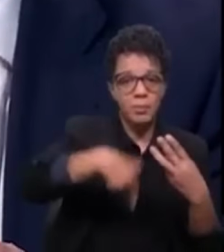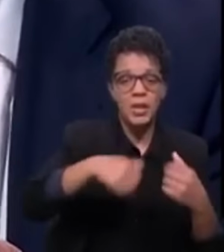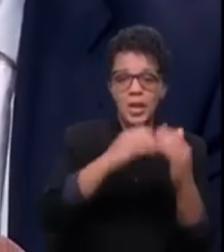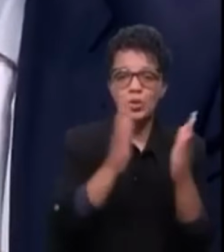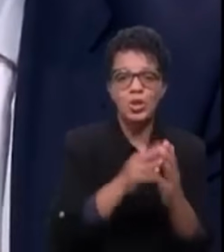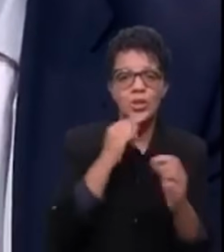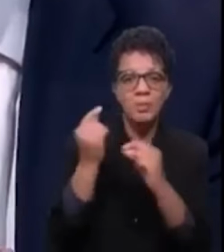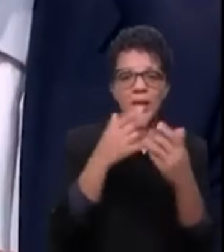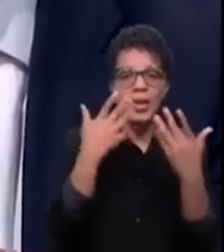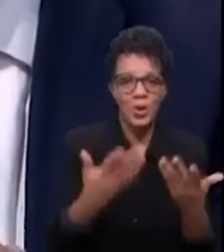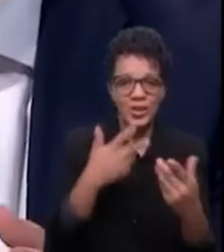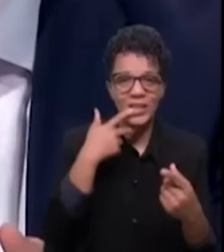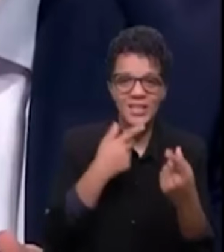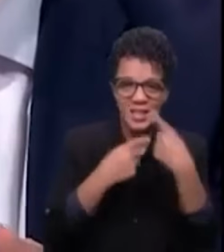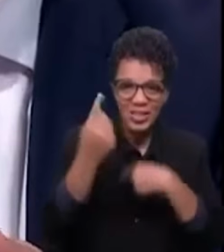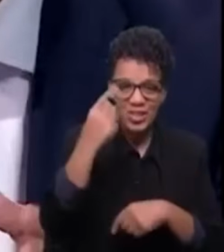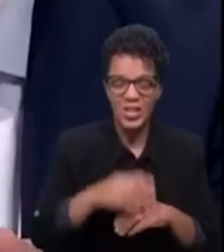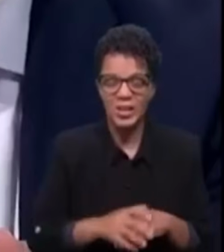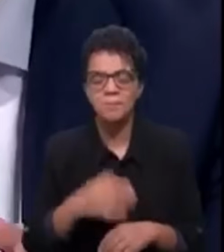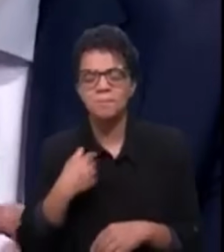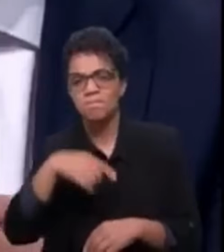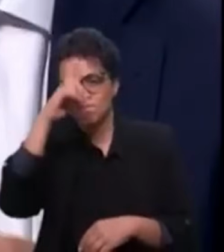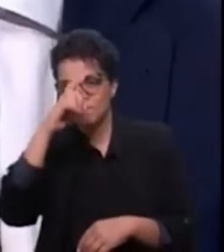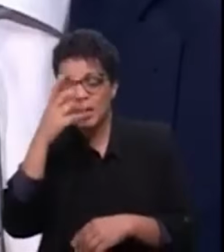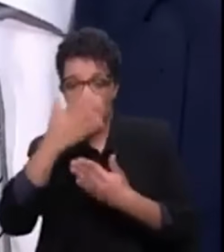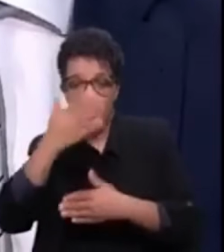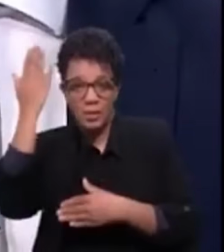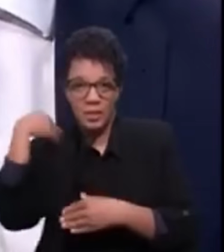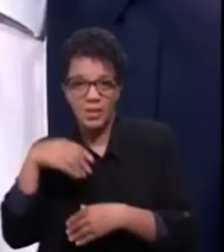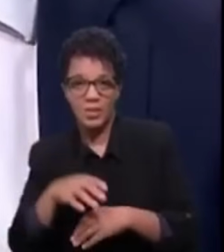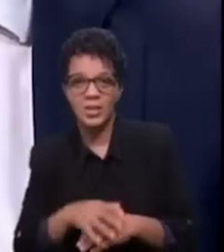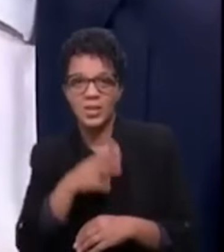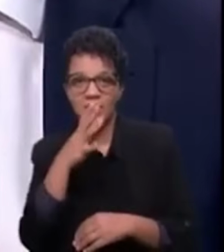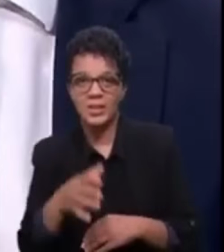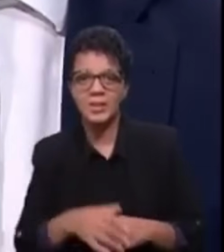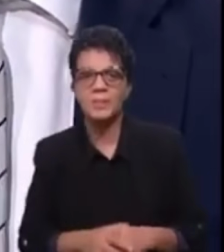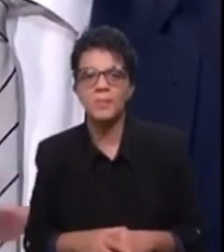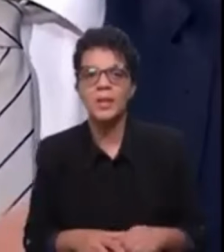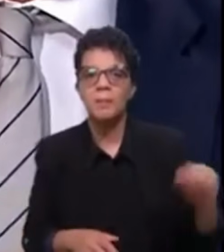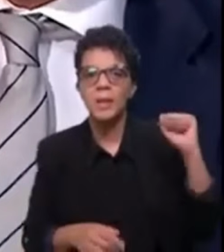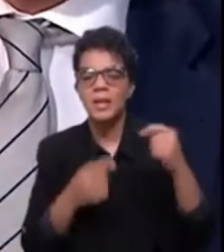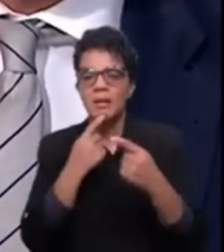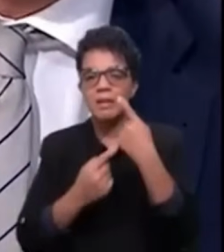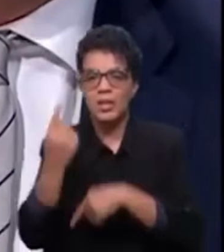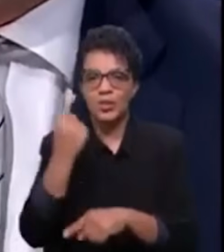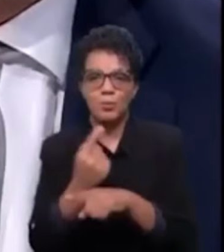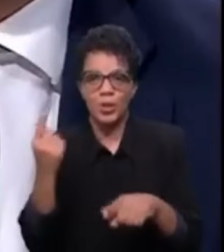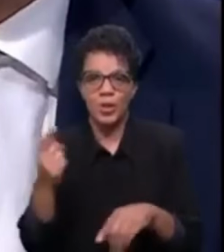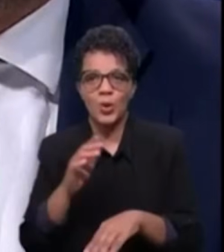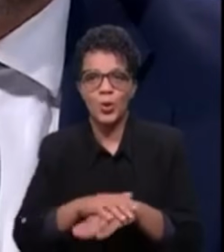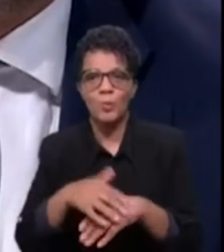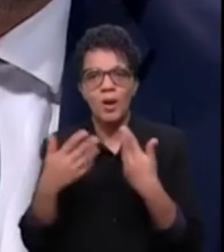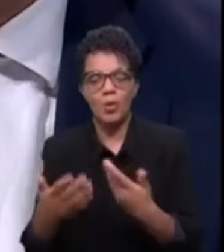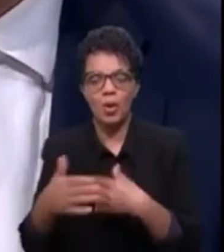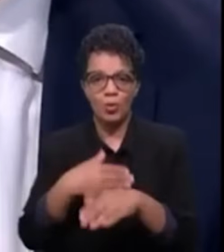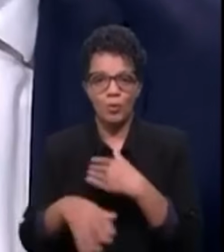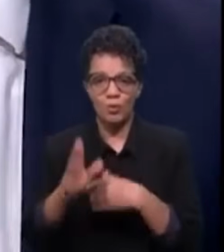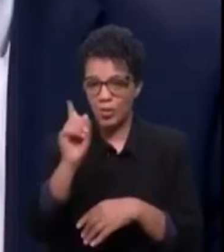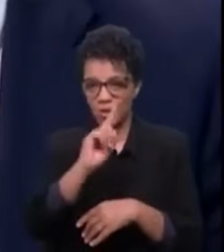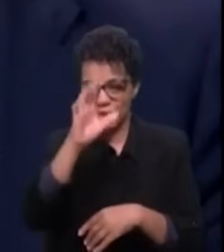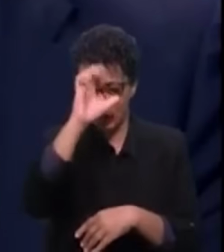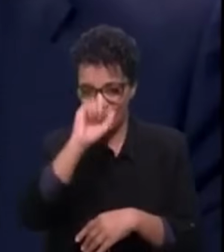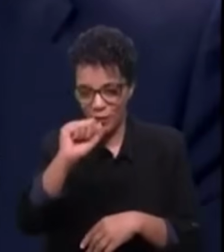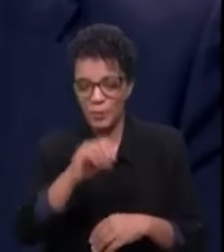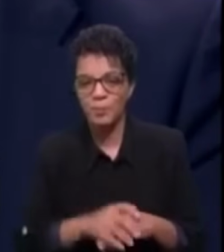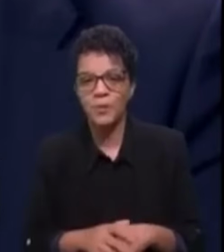nenhum Lu monro disse há uns dias atrás e bem que o PS queixa-se que não fez que vai fazer agora o que não fez no governo